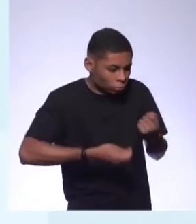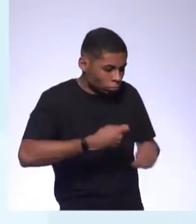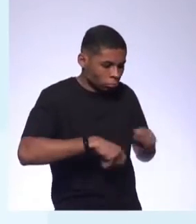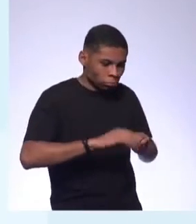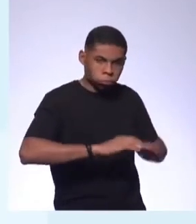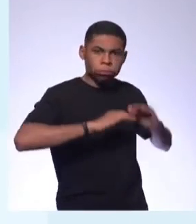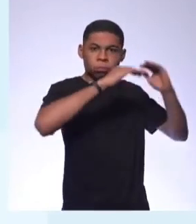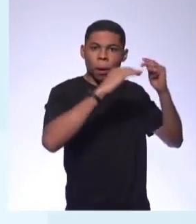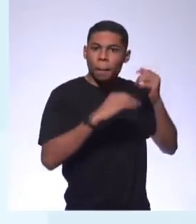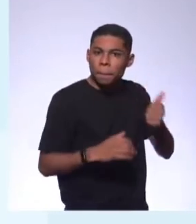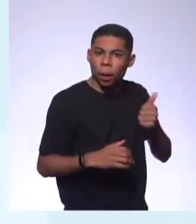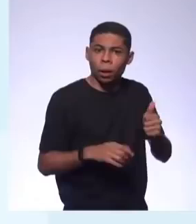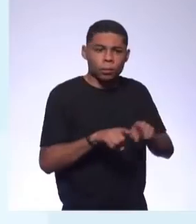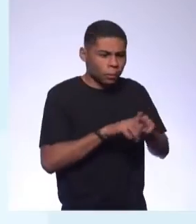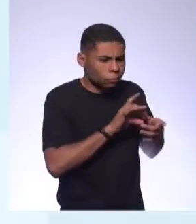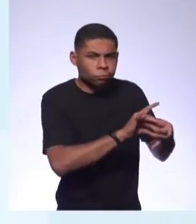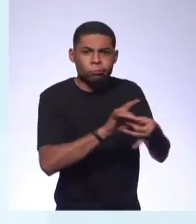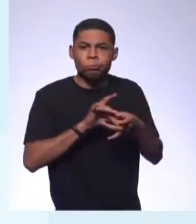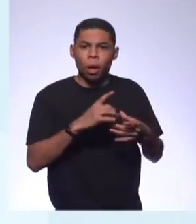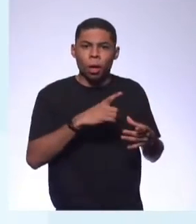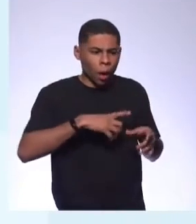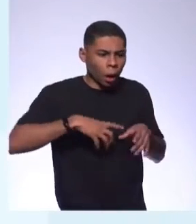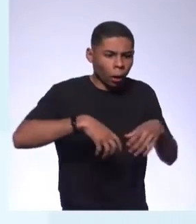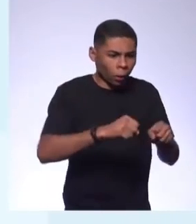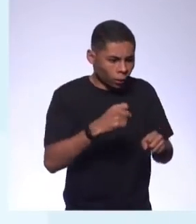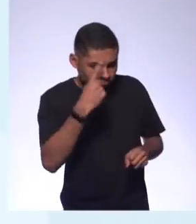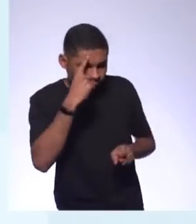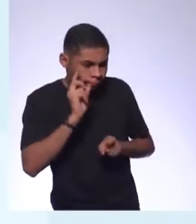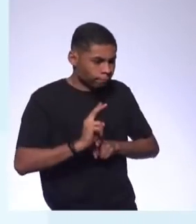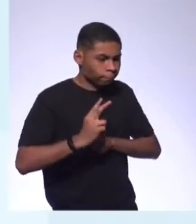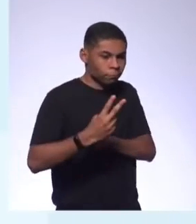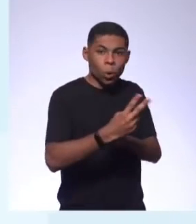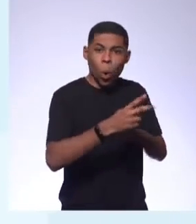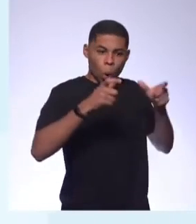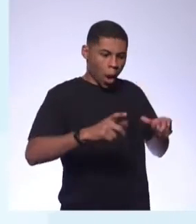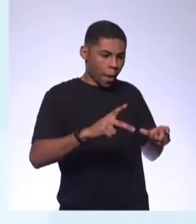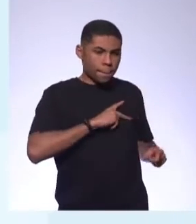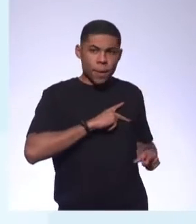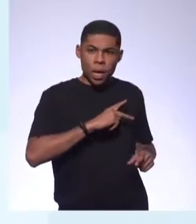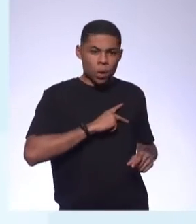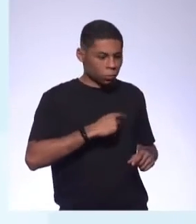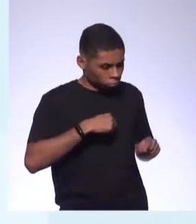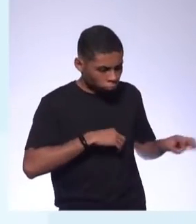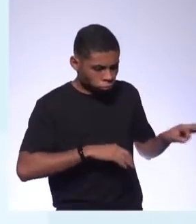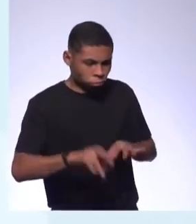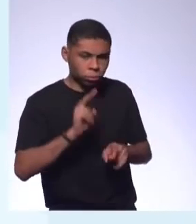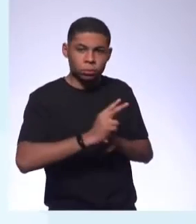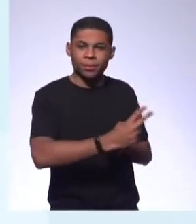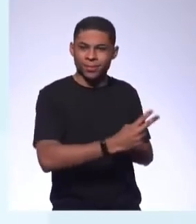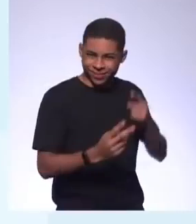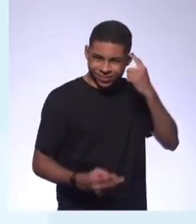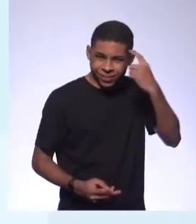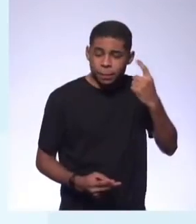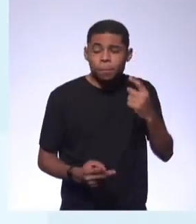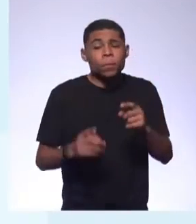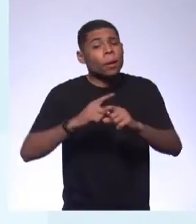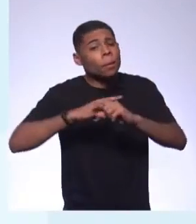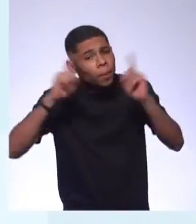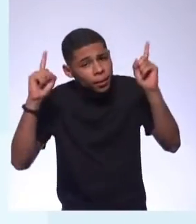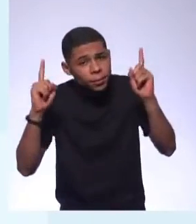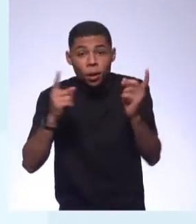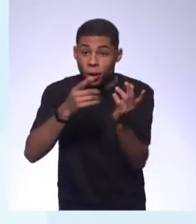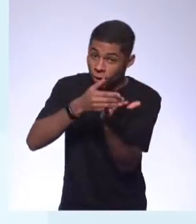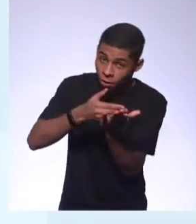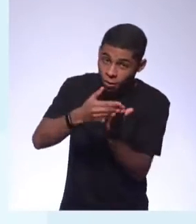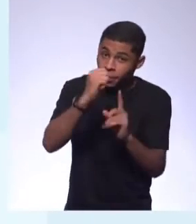comerciais, as suas relações com as colônias, né? Proteger esses territórios coloniais aí. Mas, nesse começo